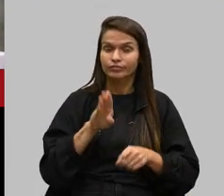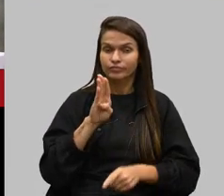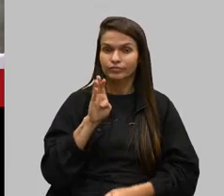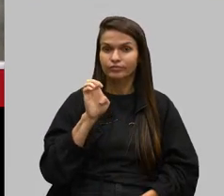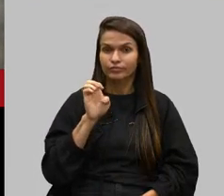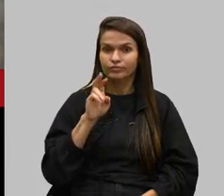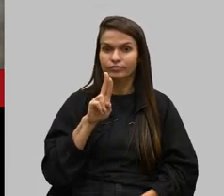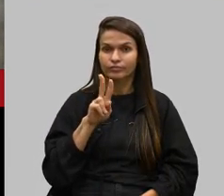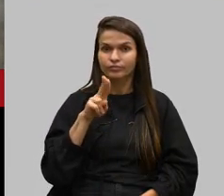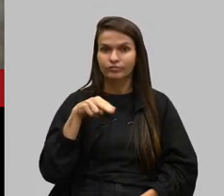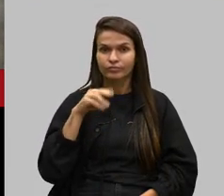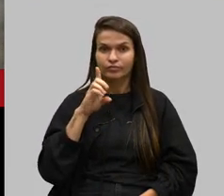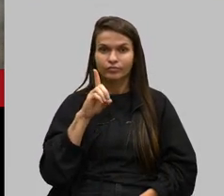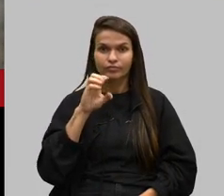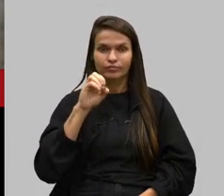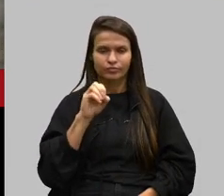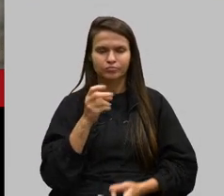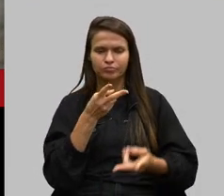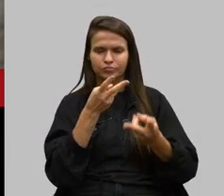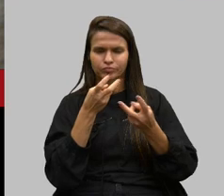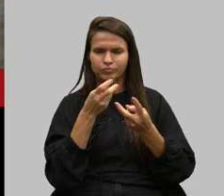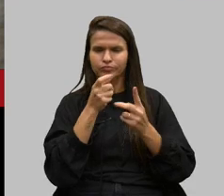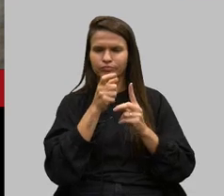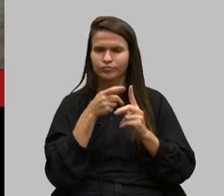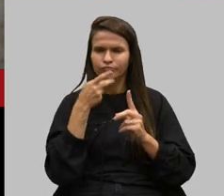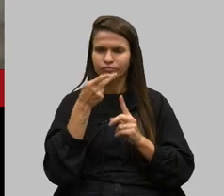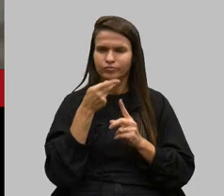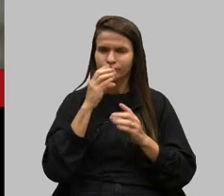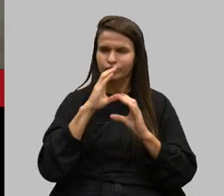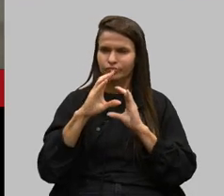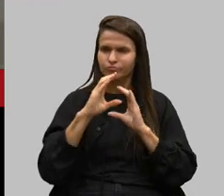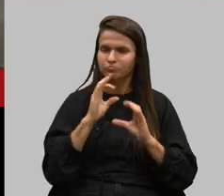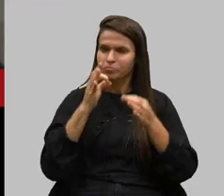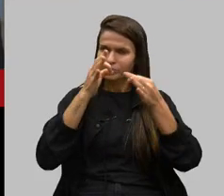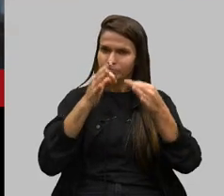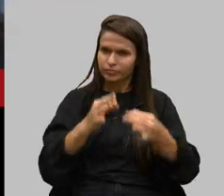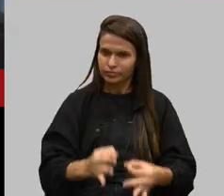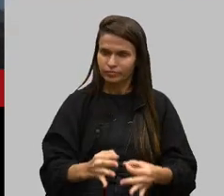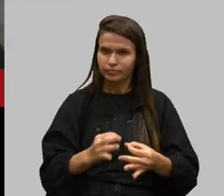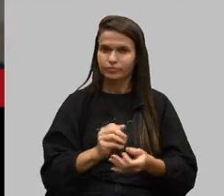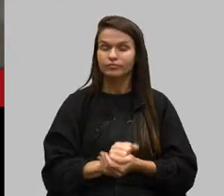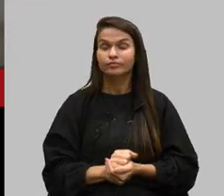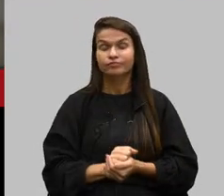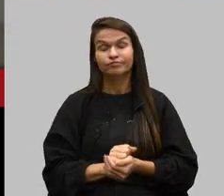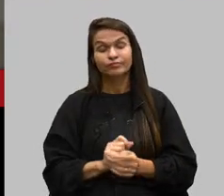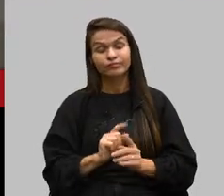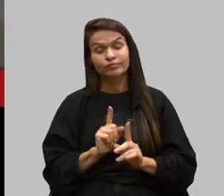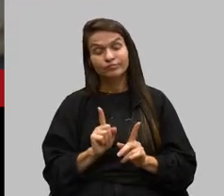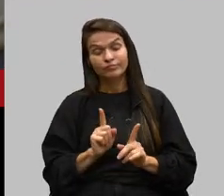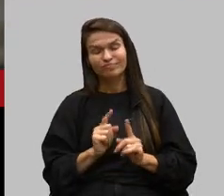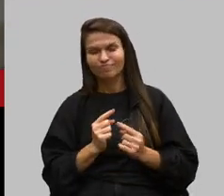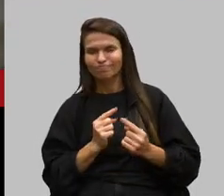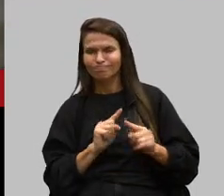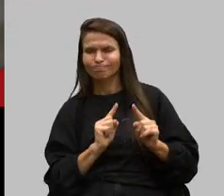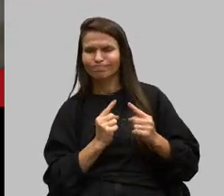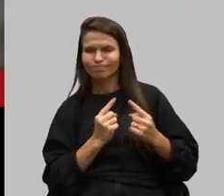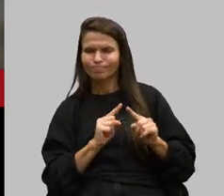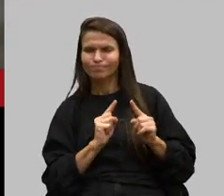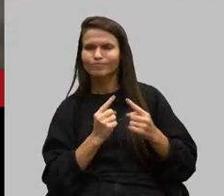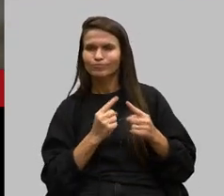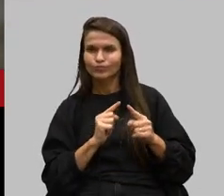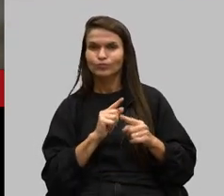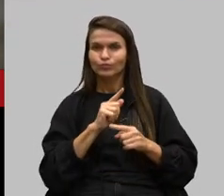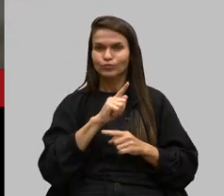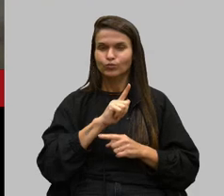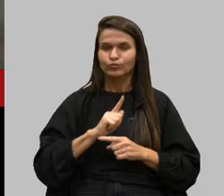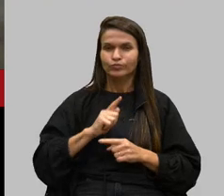você eu vejo que você faz uma comunicação adequada apesar dos ataques intensos que o governador